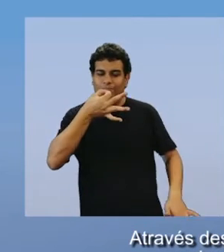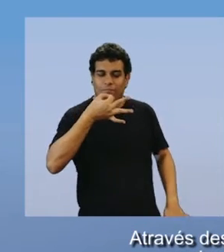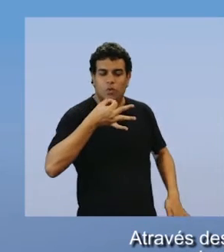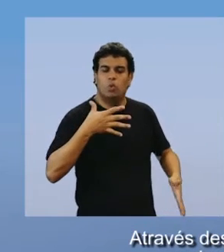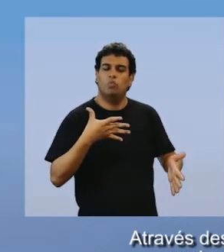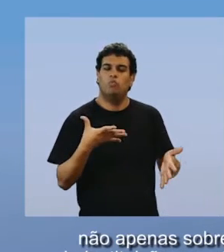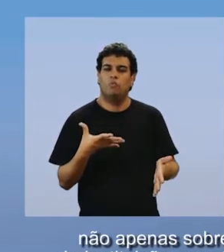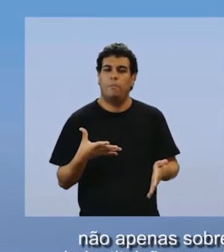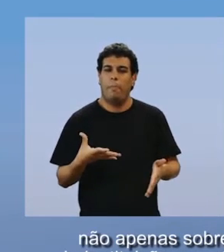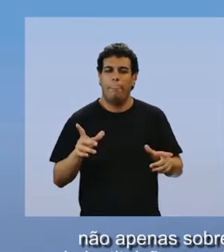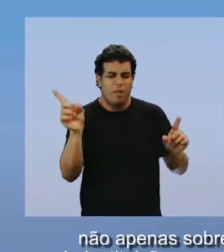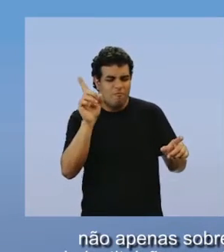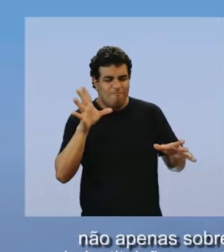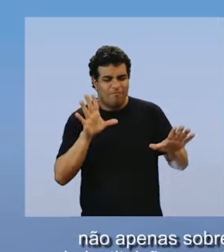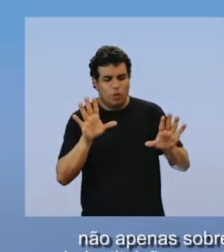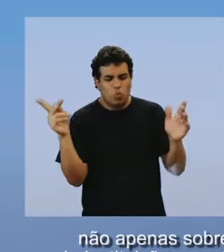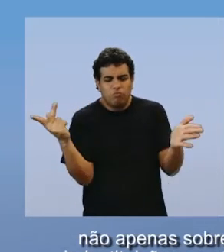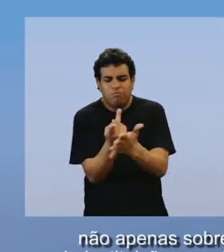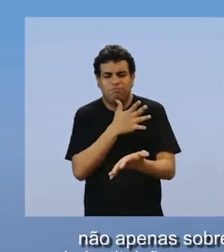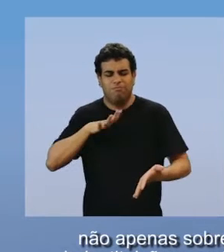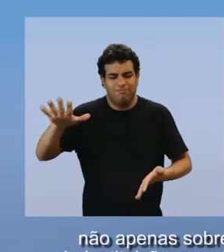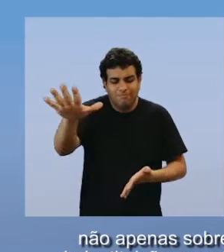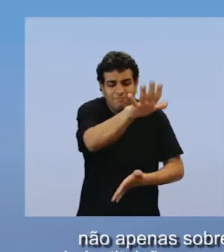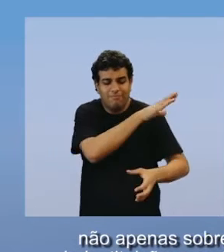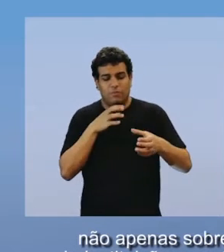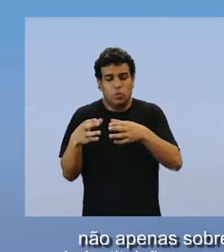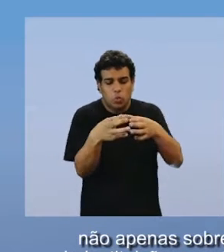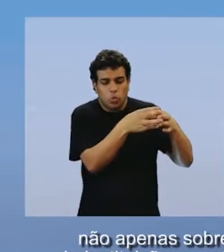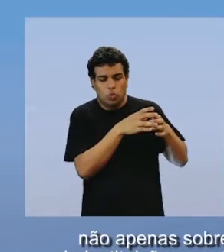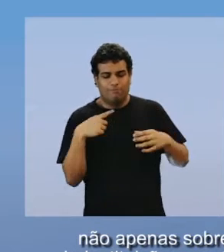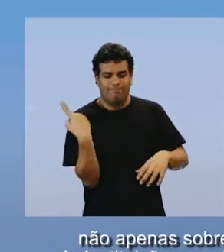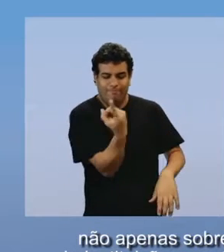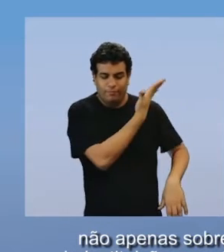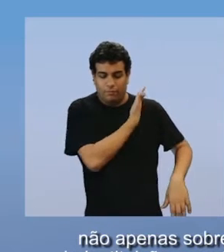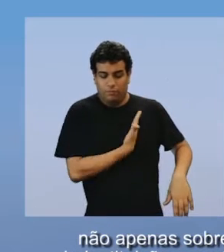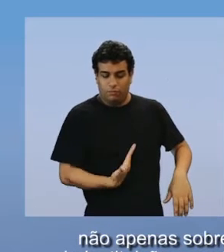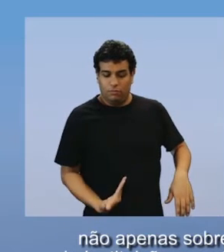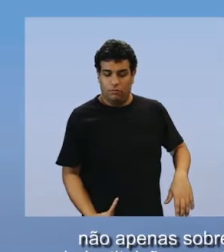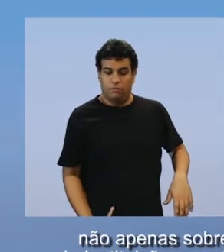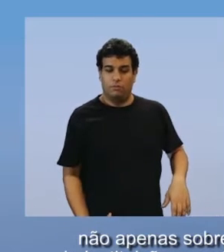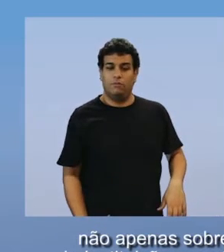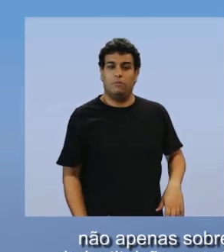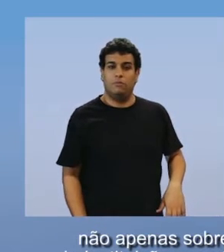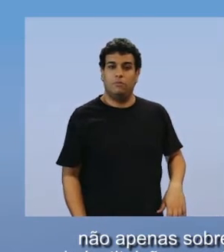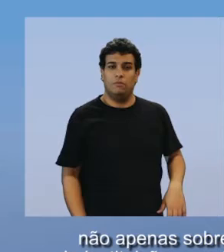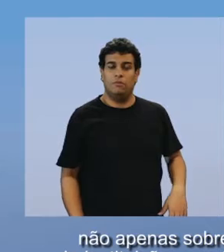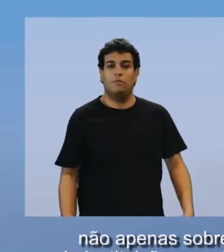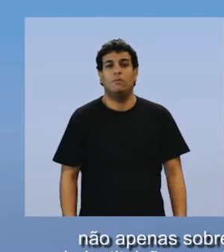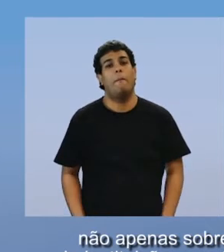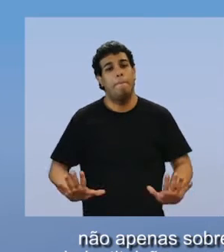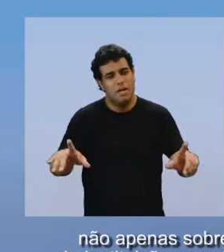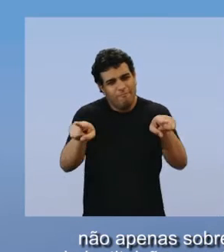informação ou sugestões, não apenas sobre as atividades desenvolvidas por nossos membros, servidores e órgãos da instituição,